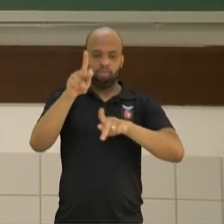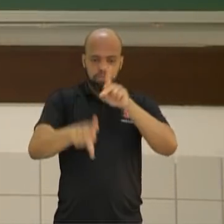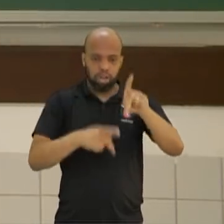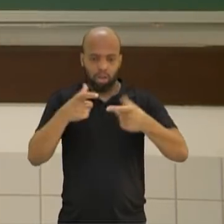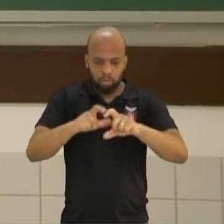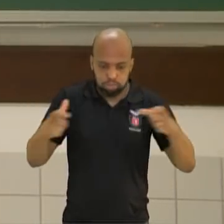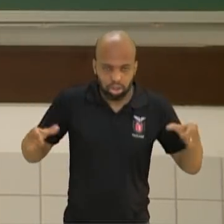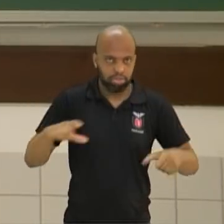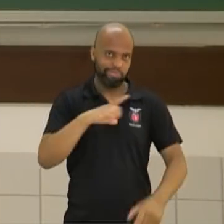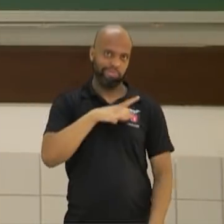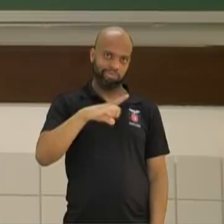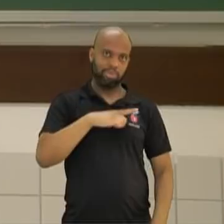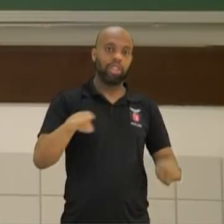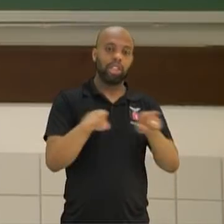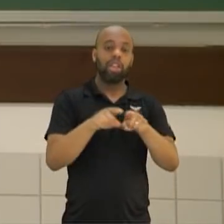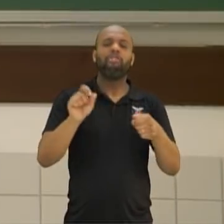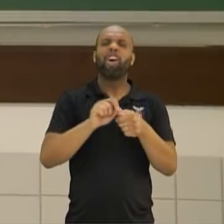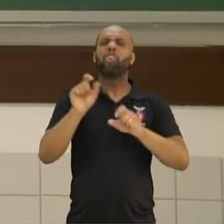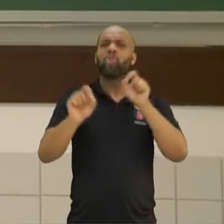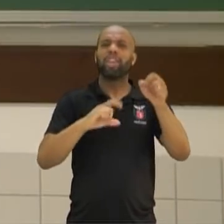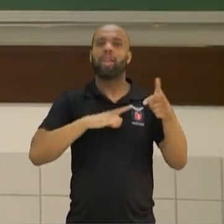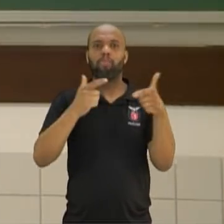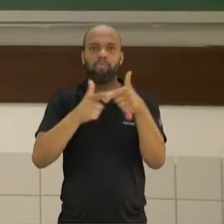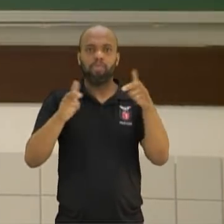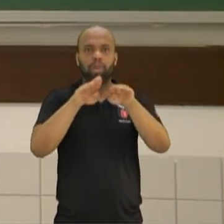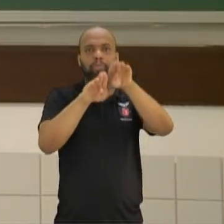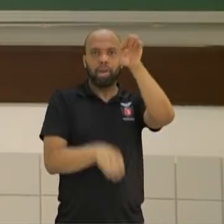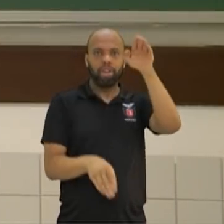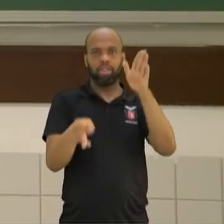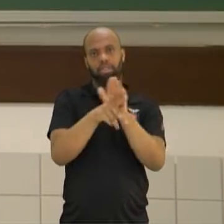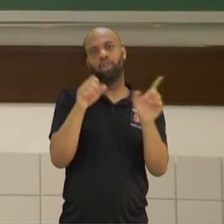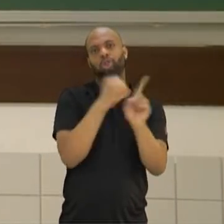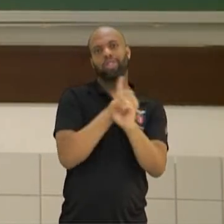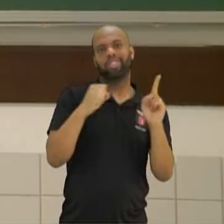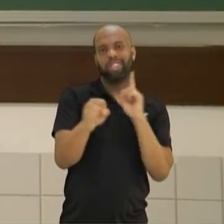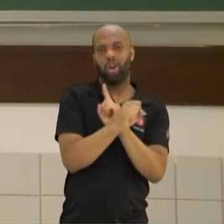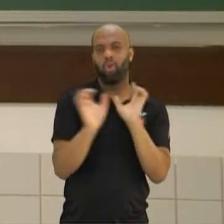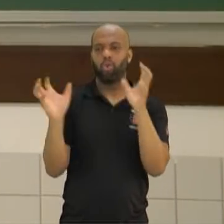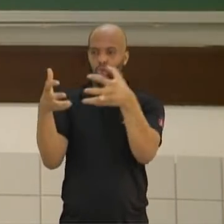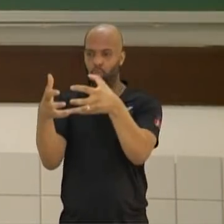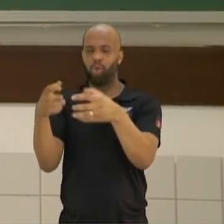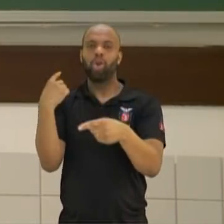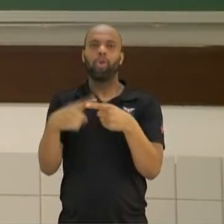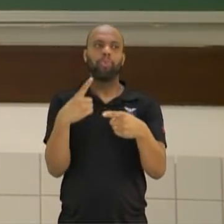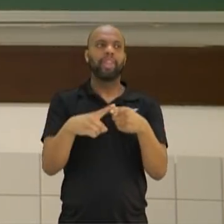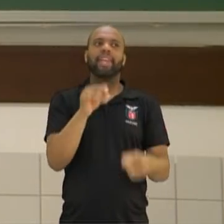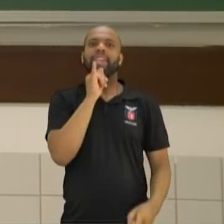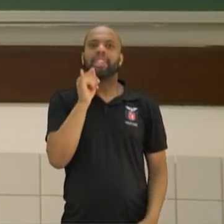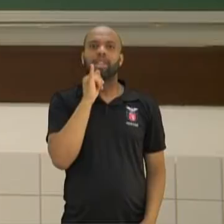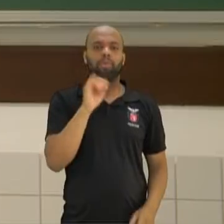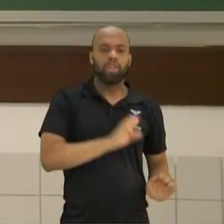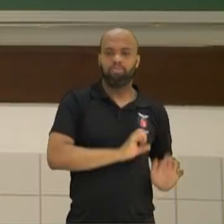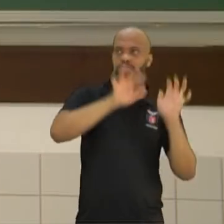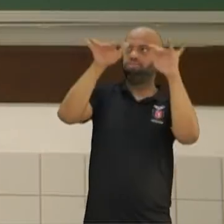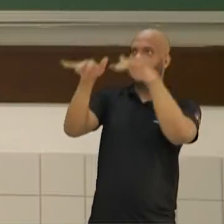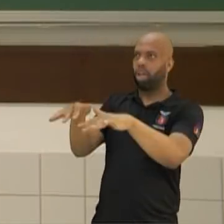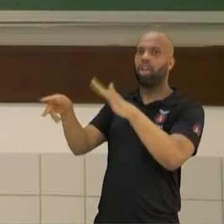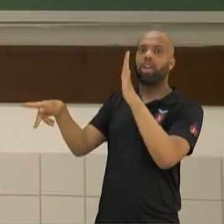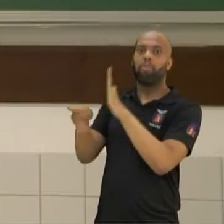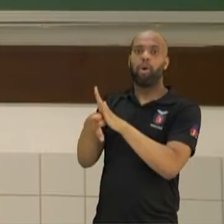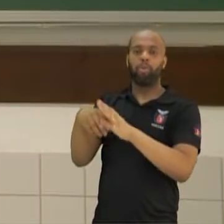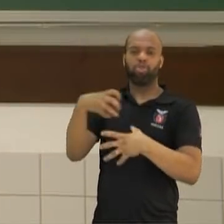a distinção entre as classes sociais, porque essa vinda muitas vezes não veio embargada por uma situação